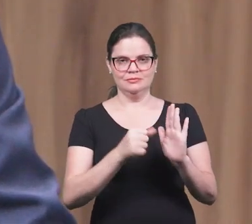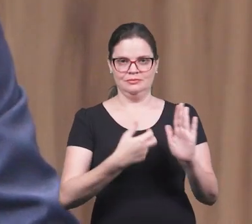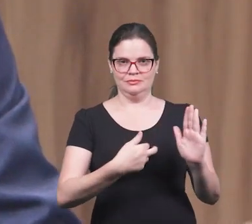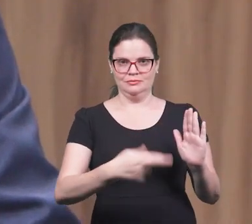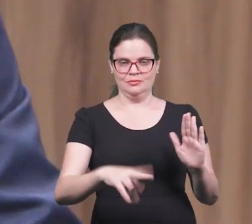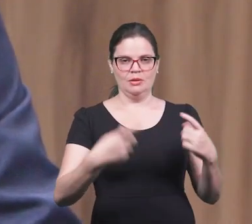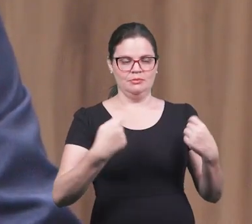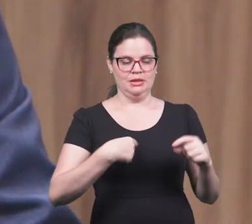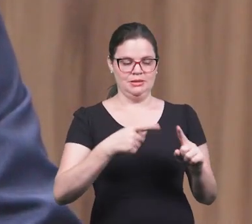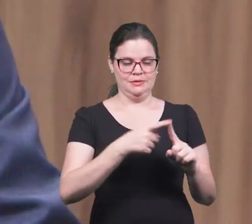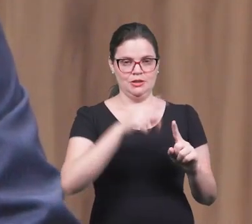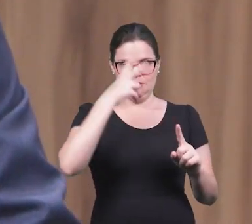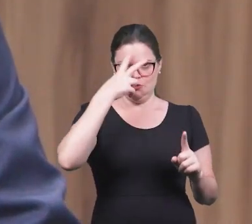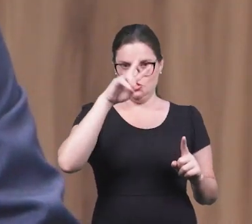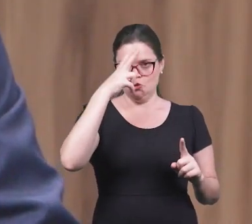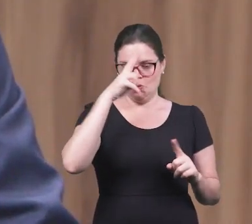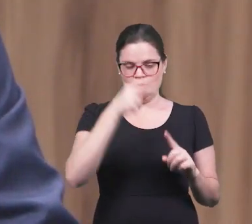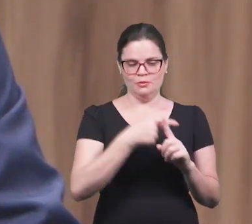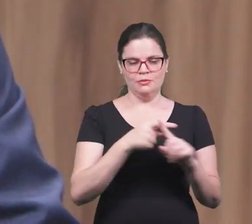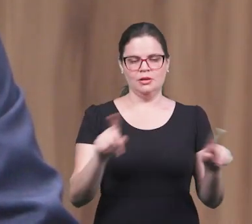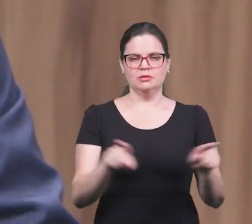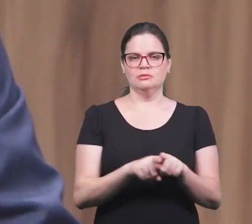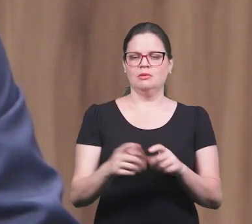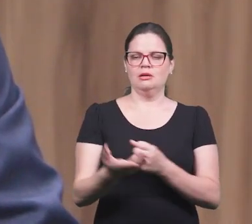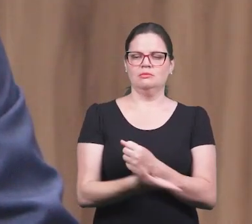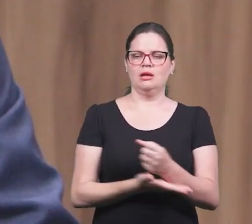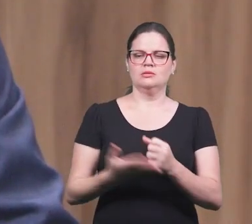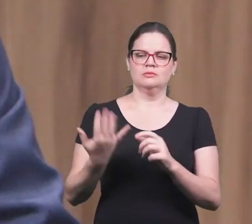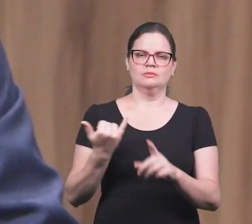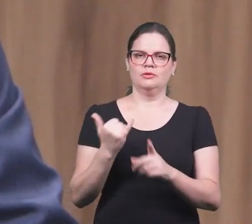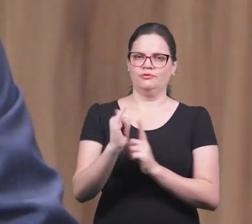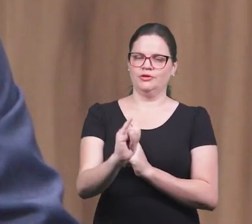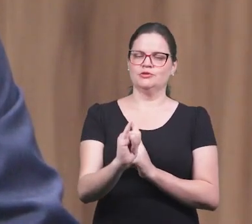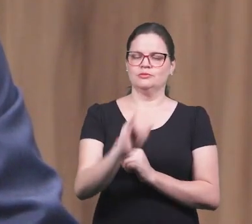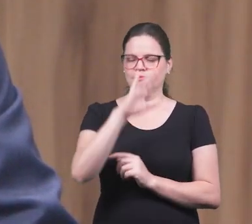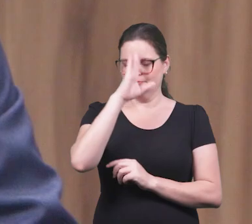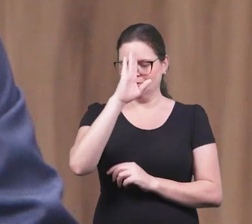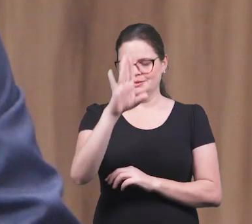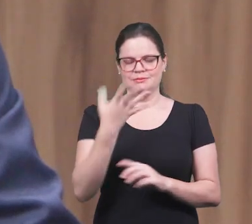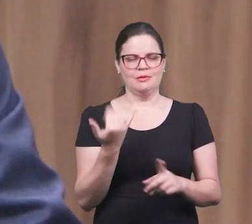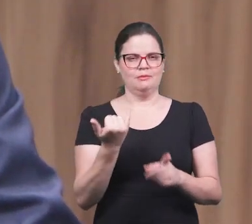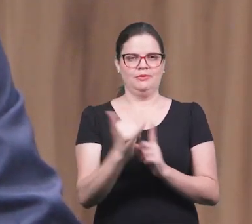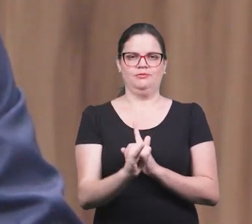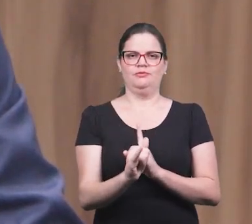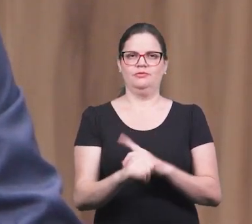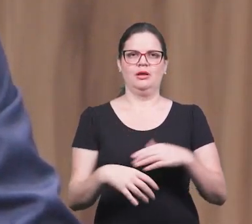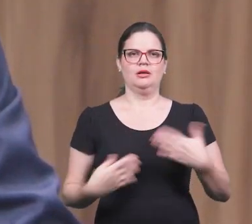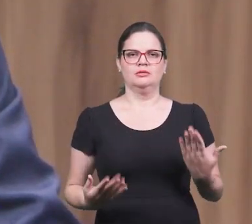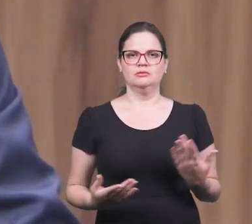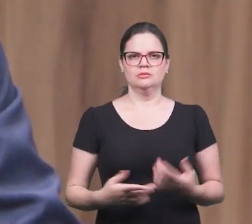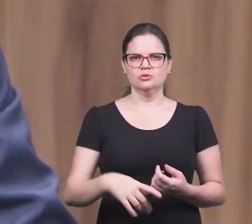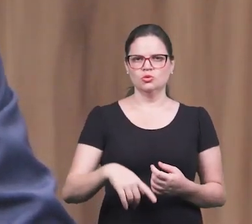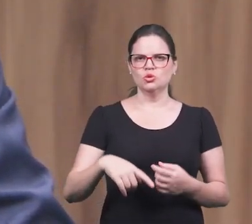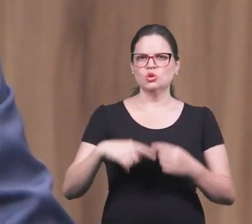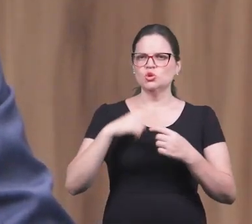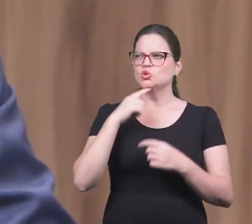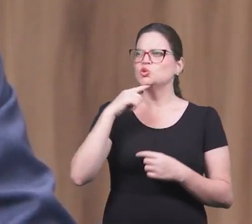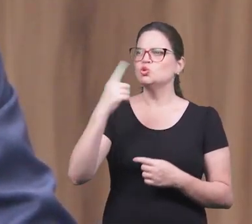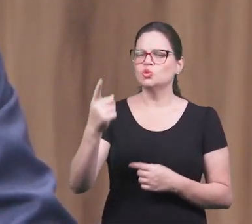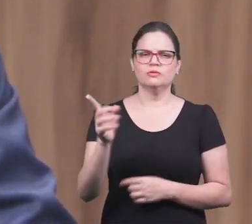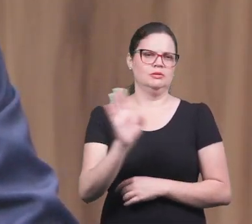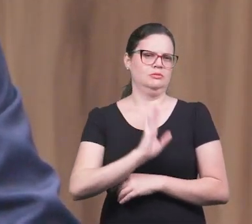histórico, mas nós nos pautamos principalmente pelo profético, sem contestar, sem